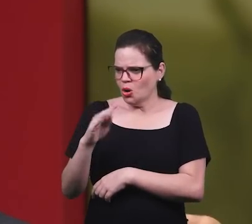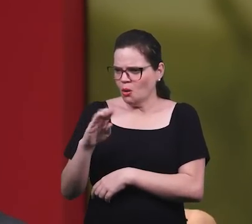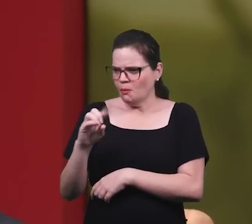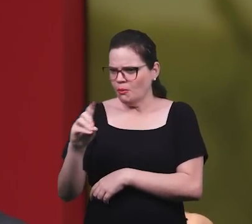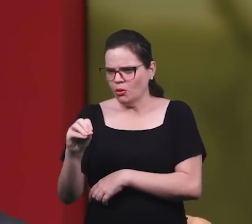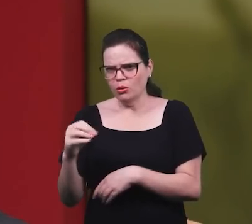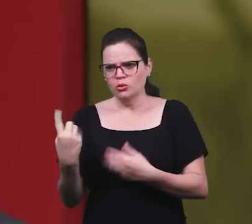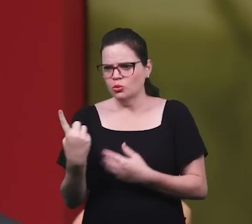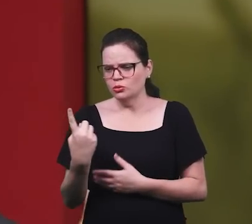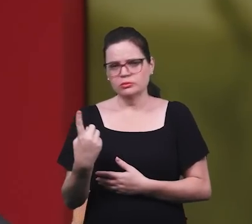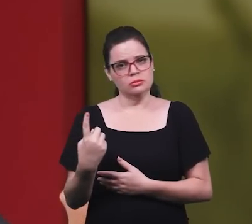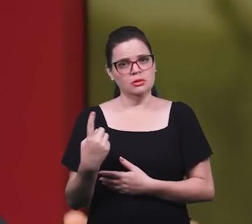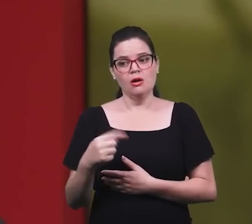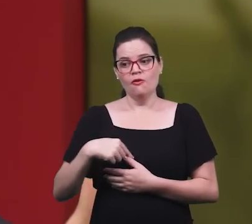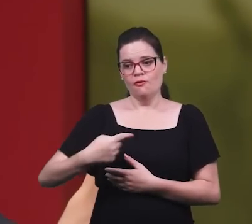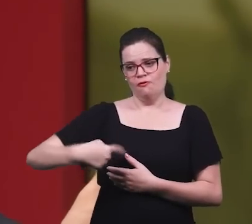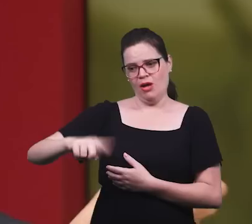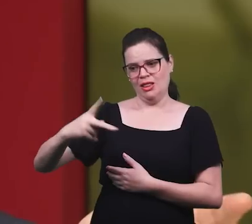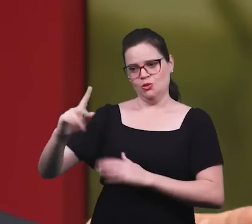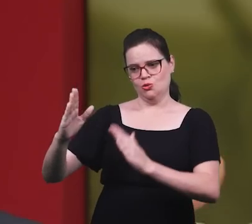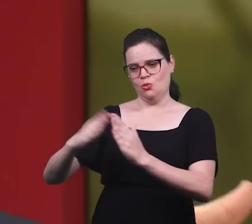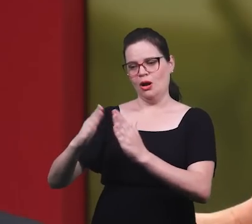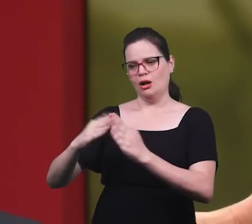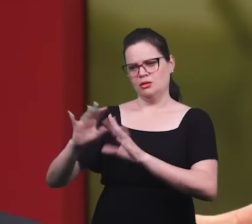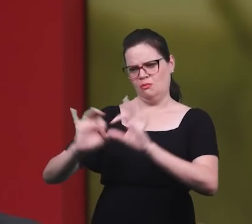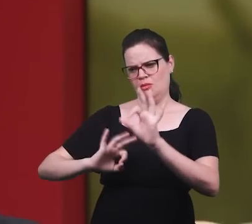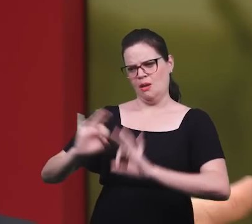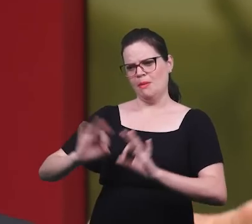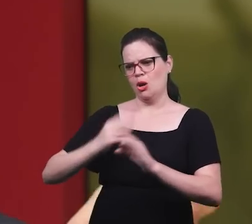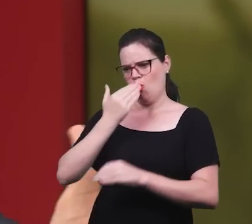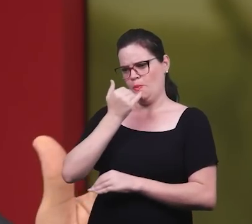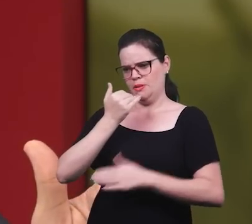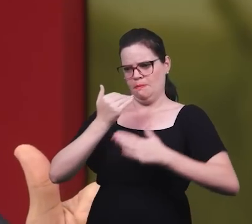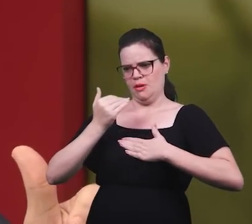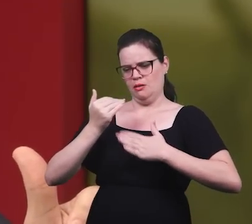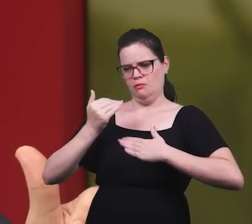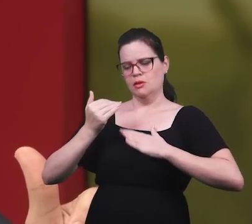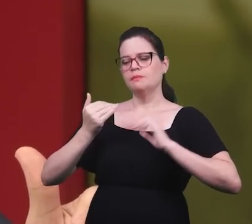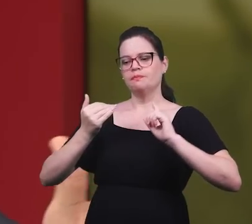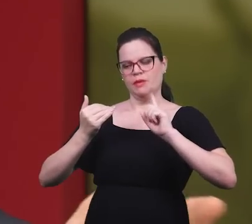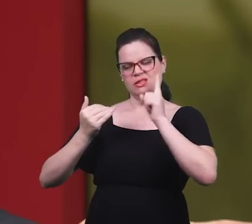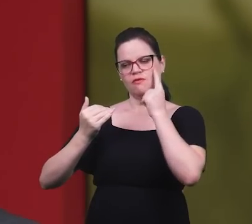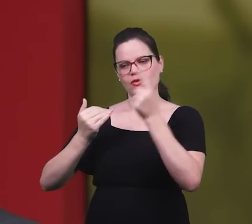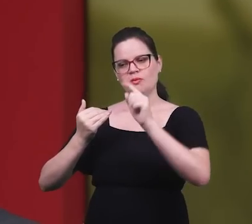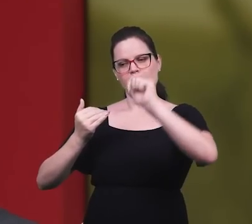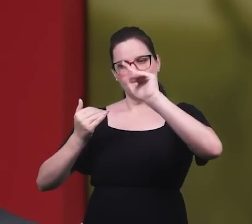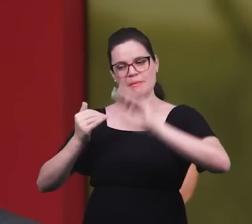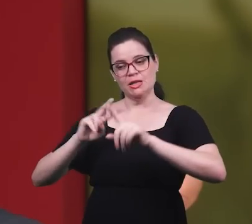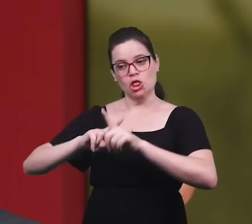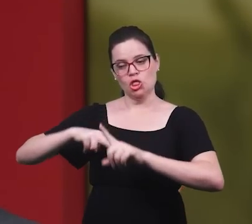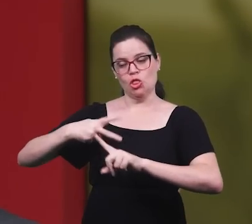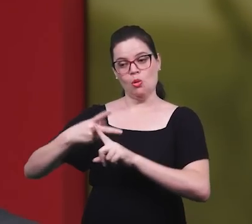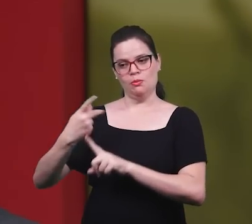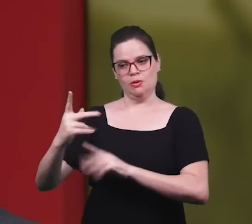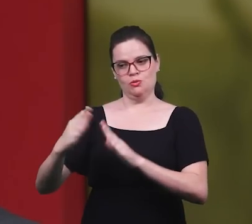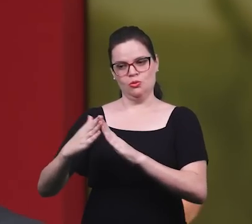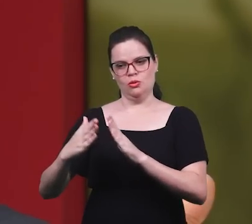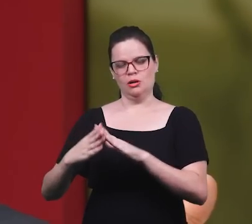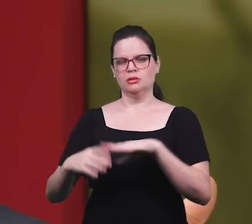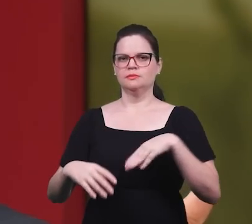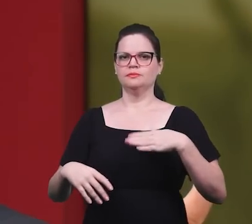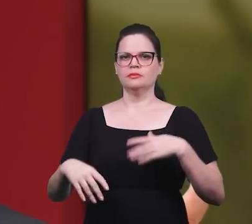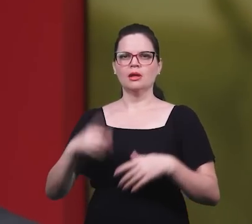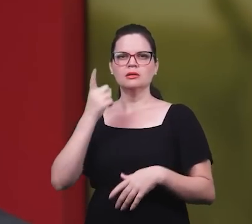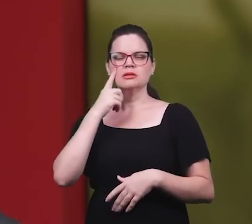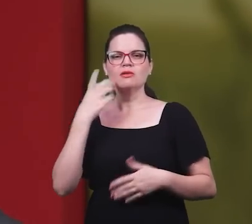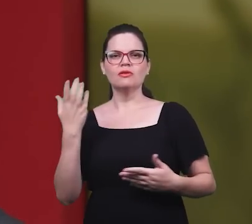bênçãos sobre a sua casa. E ela fez primeiro para o profeta, depois para ela e para seu filho. Imagina o filho aí, mãe, esse